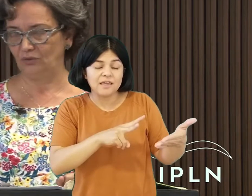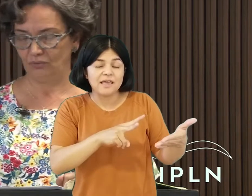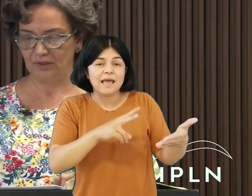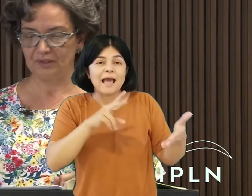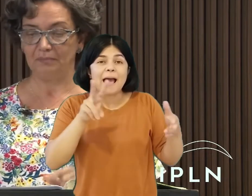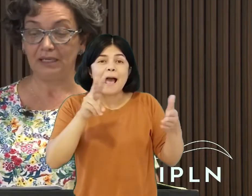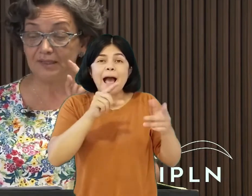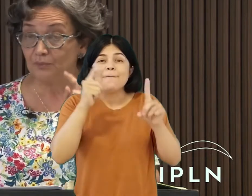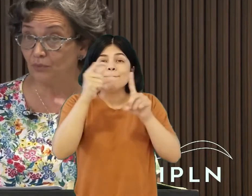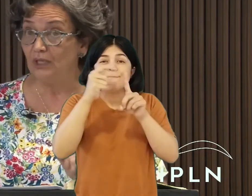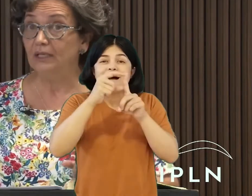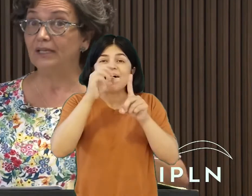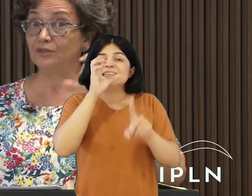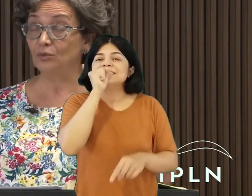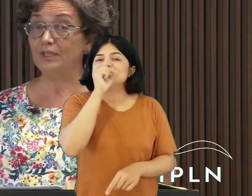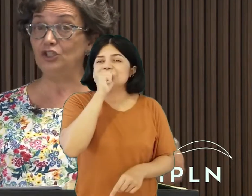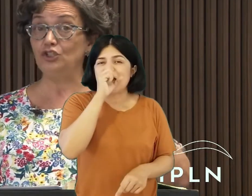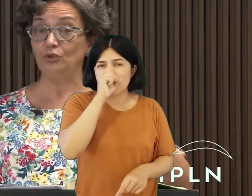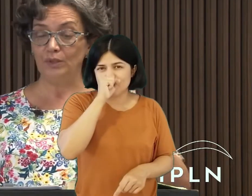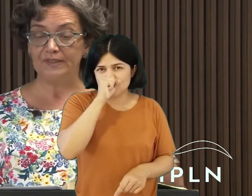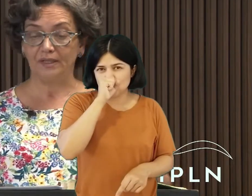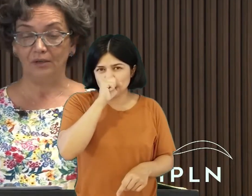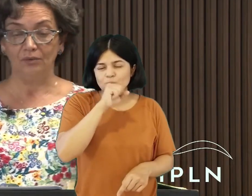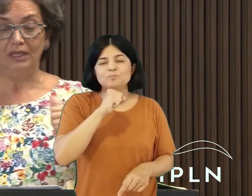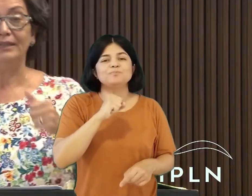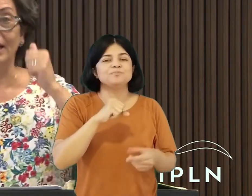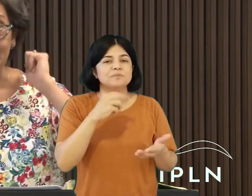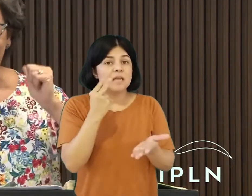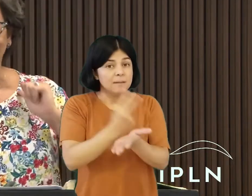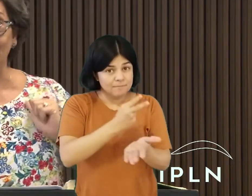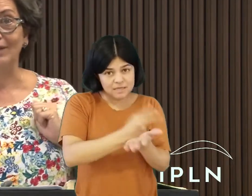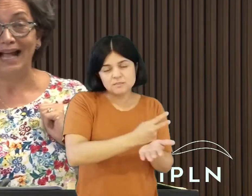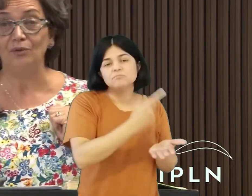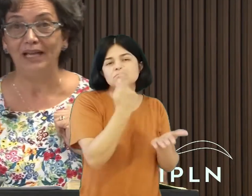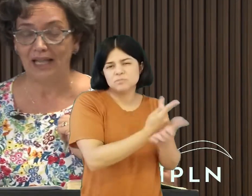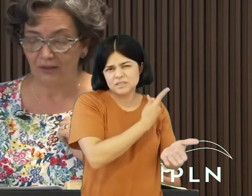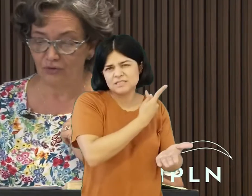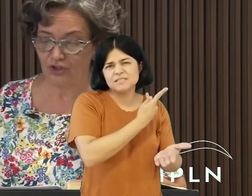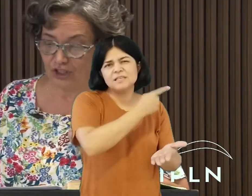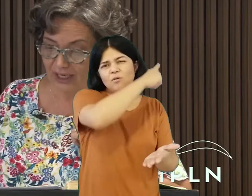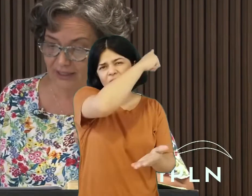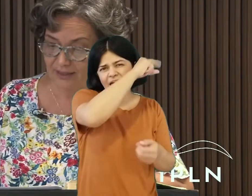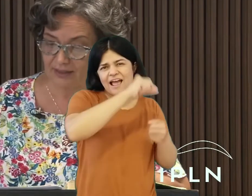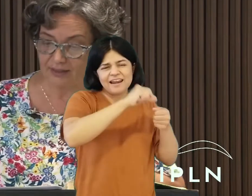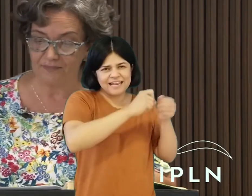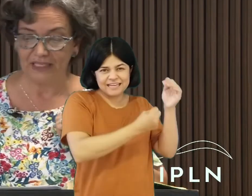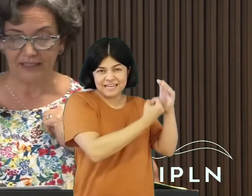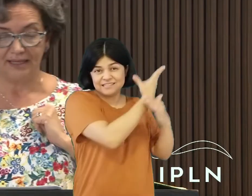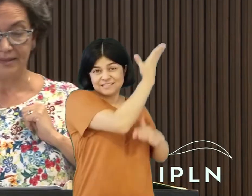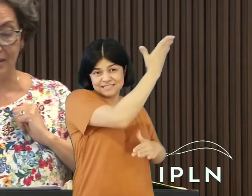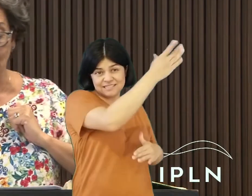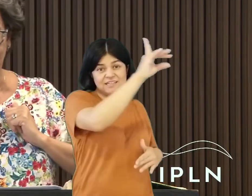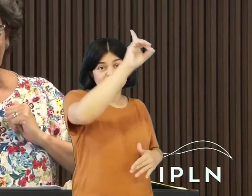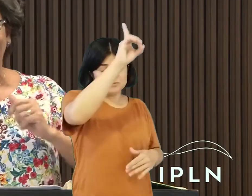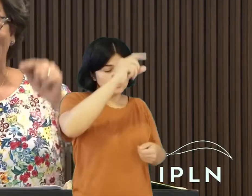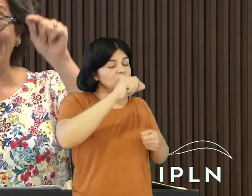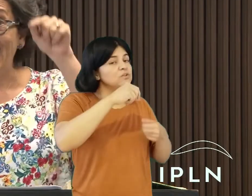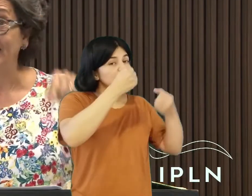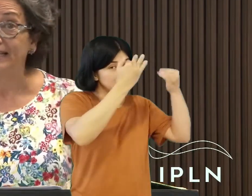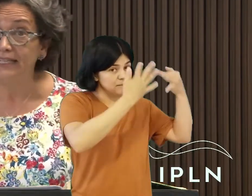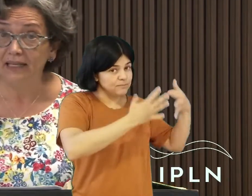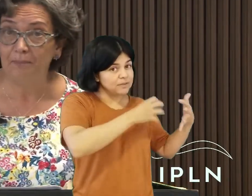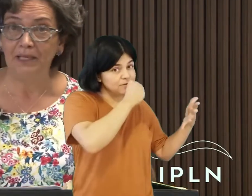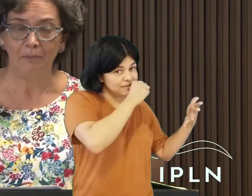nas Escrituras. Mesmo que a sua instituição tenha se dado lá no relato de Gênesis, da criação,